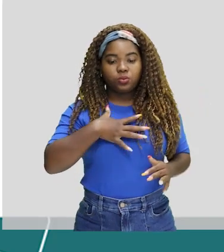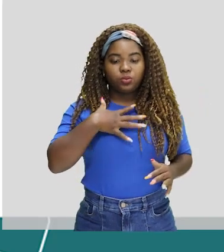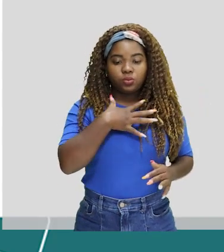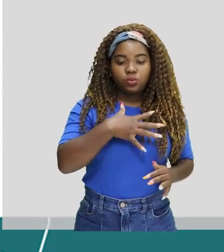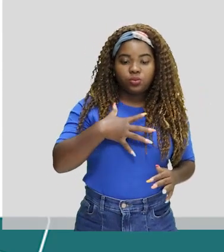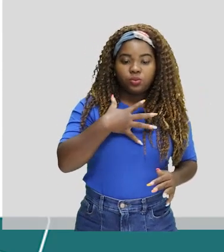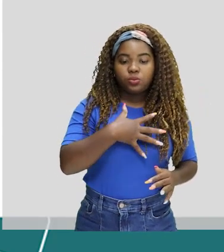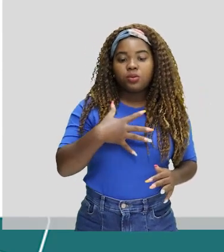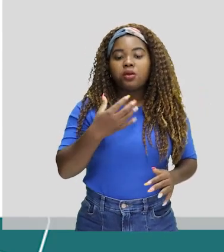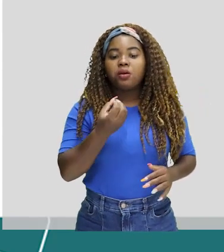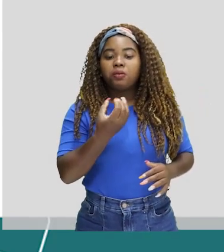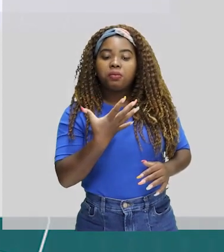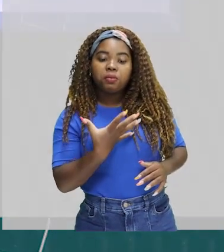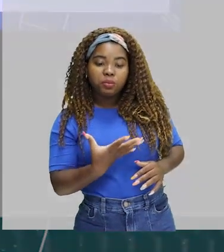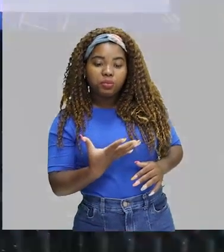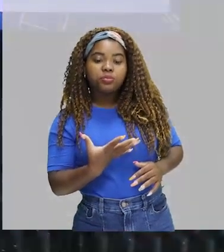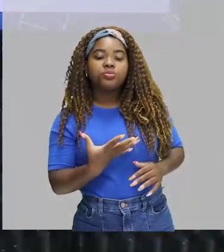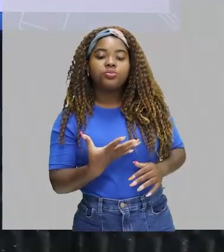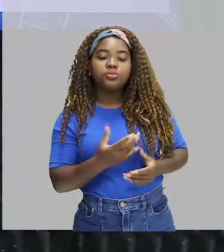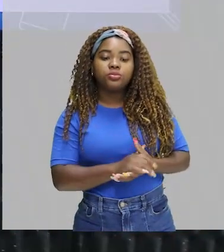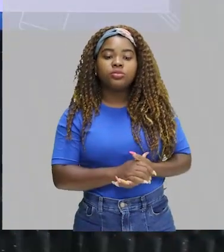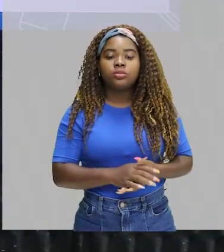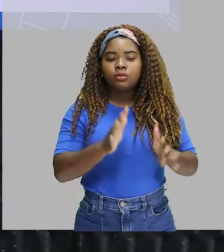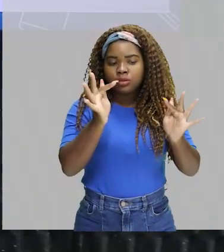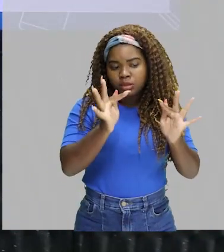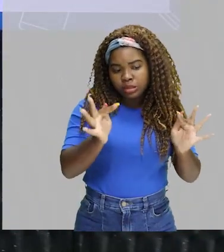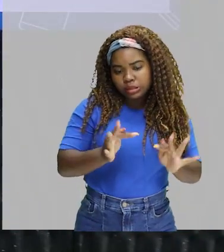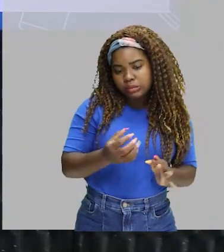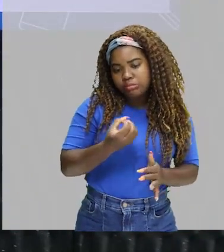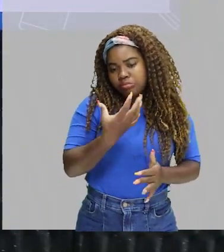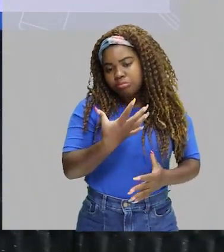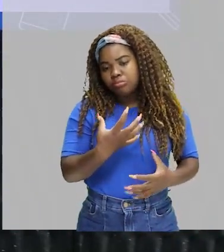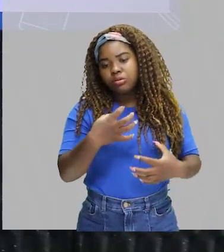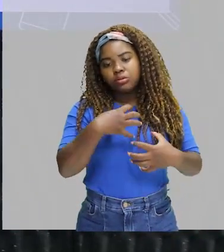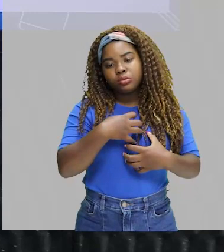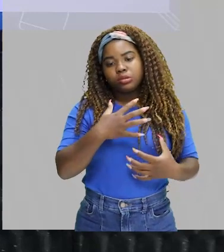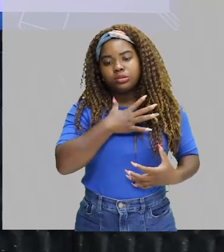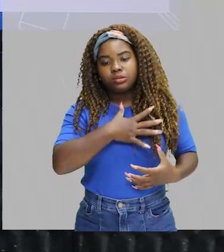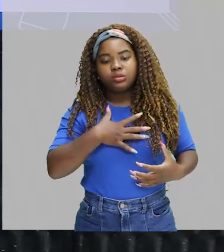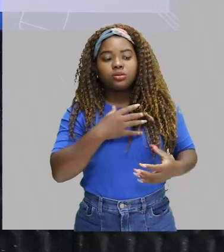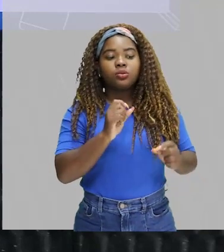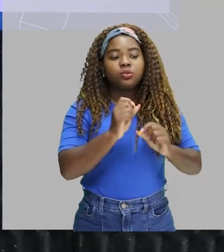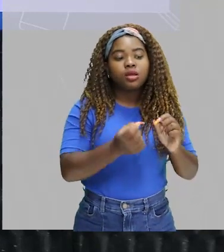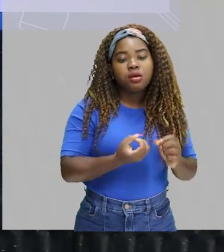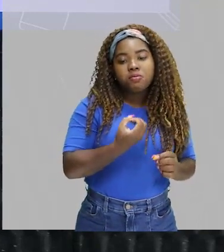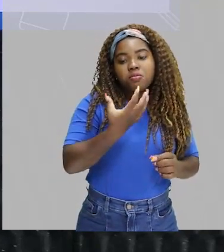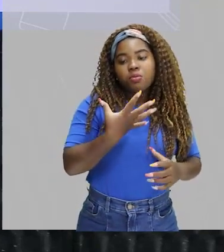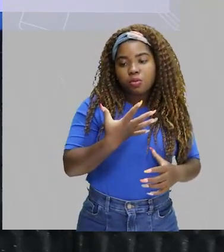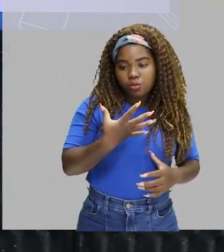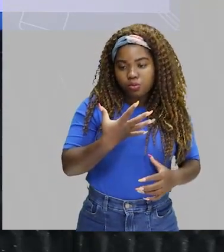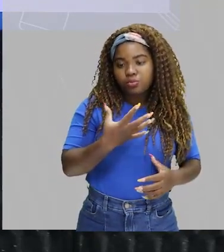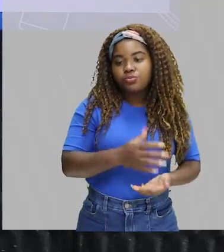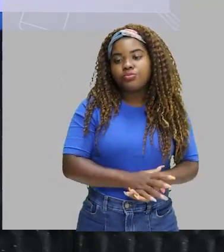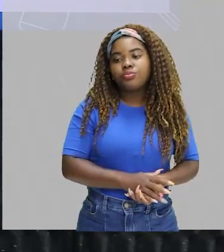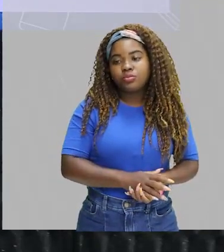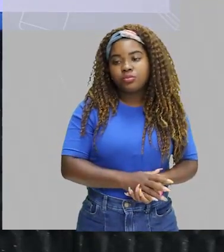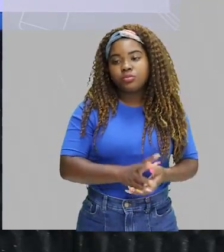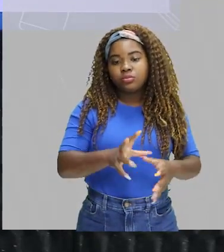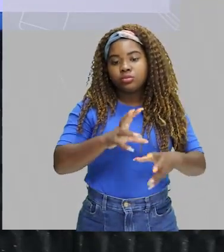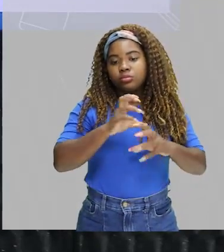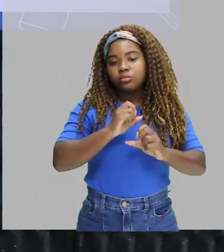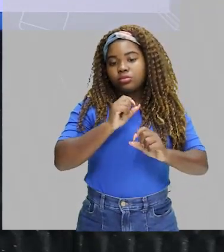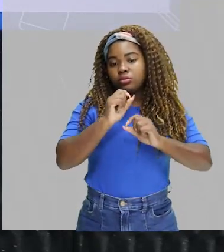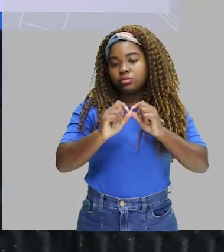ali o bem, e esta felicidade, este bem, aquilo que é bom, é adquirido de que